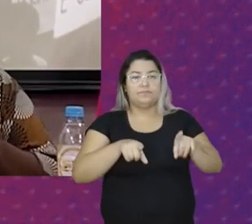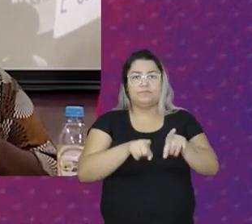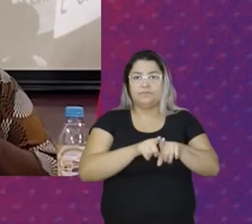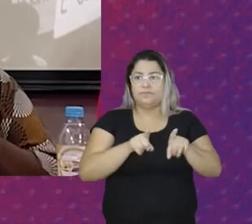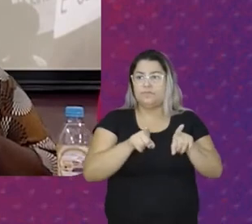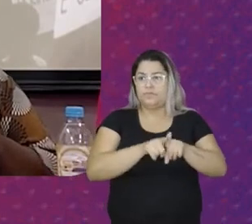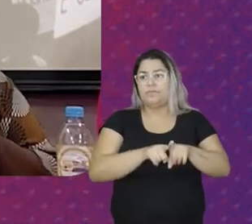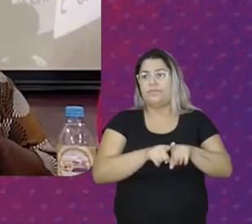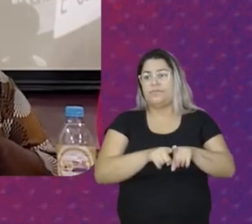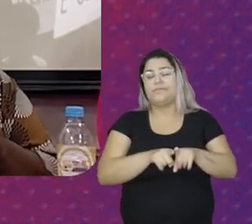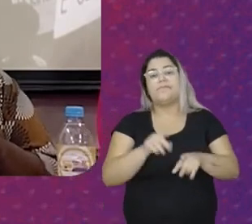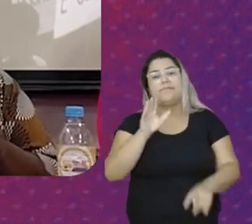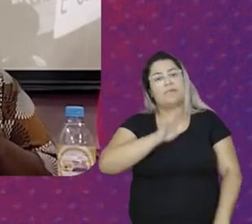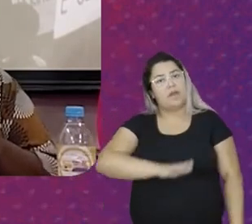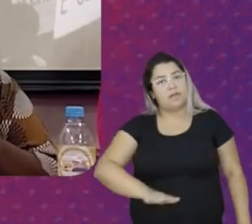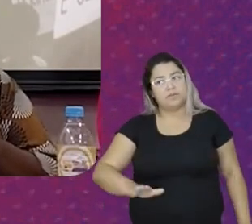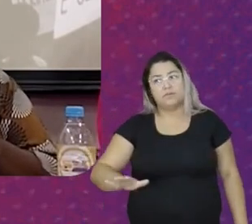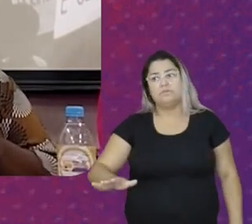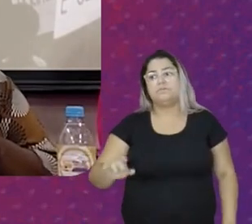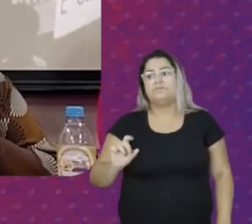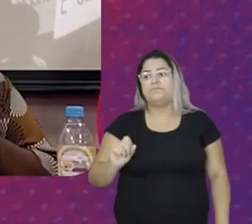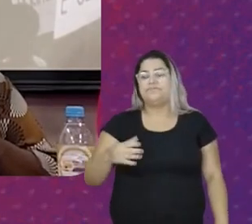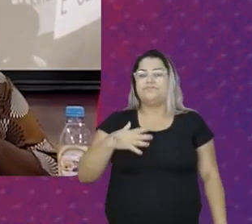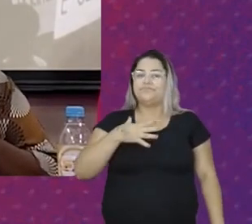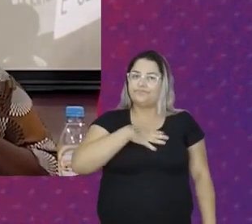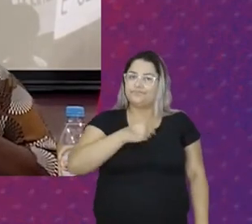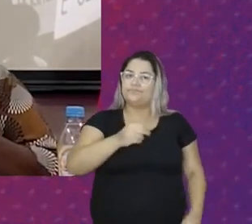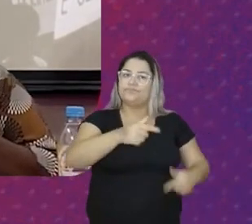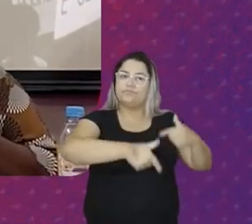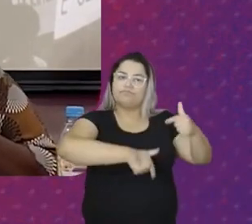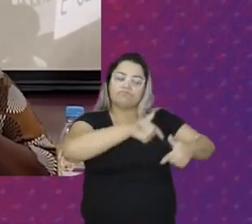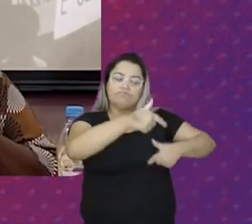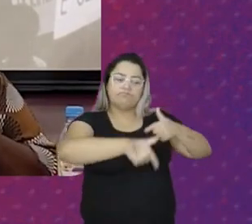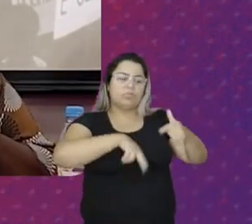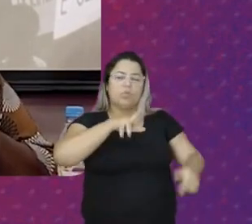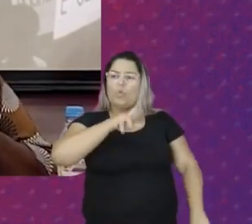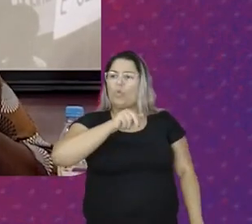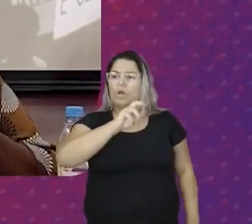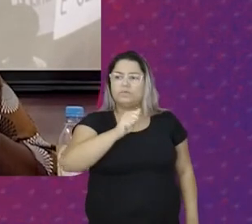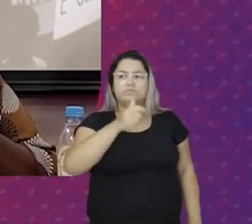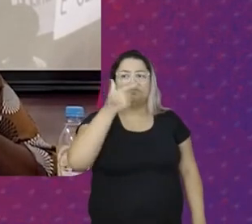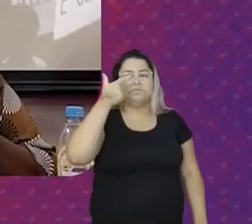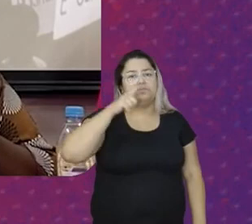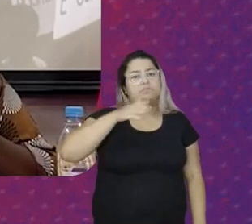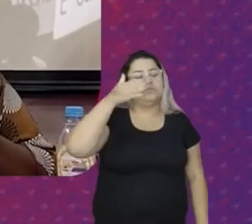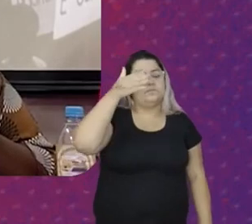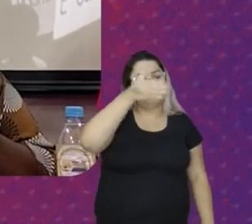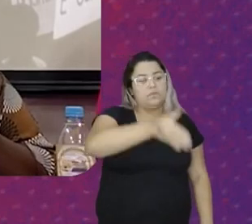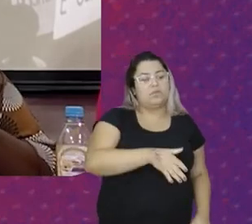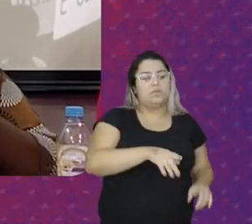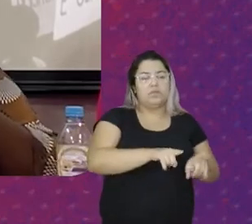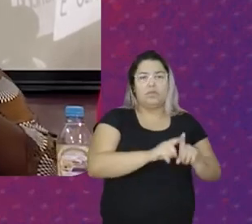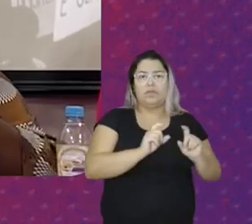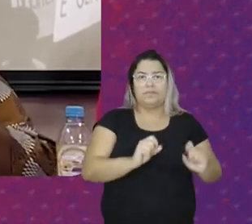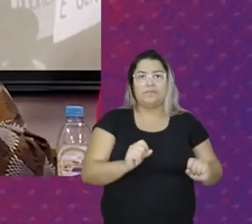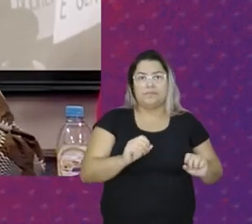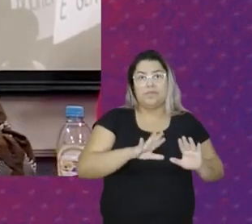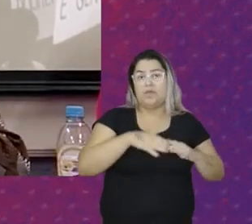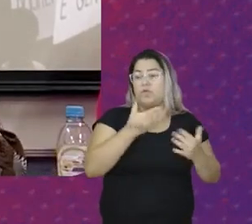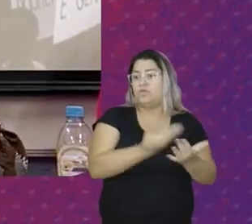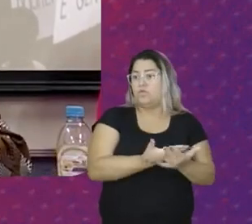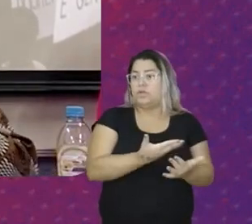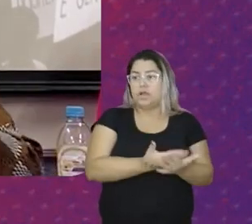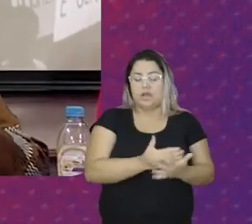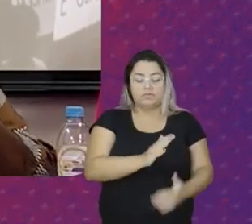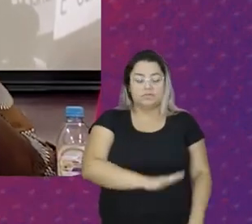funil. As crianças, filhos dos trabalhadores, nunca conseguiam entrar na educação infantil, inclusive não era